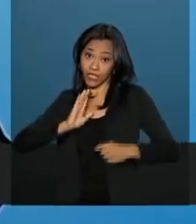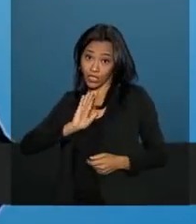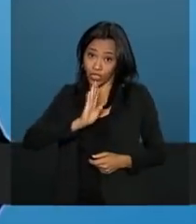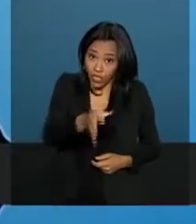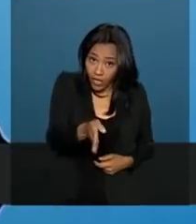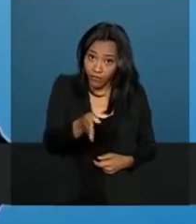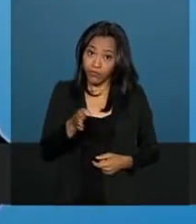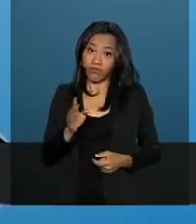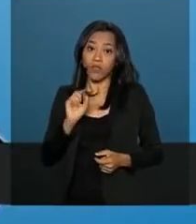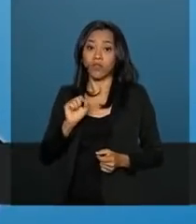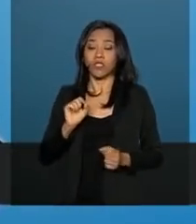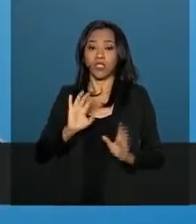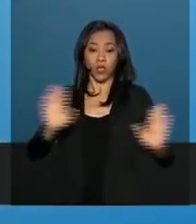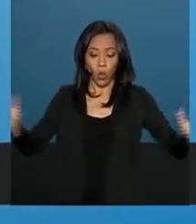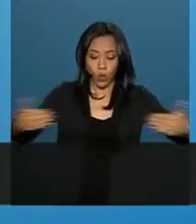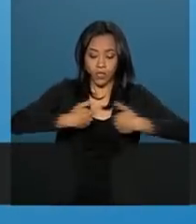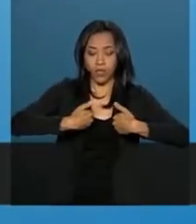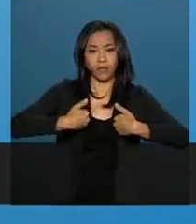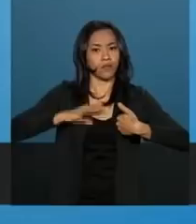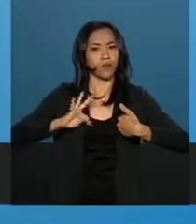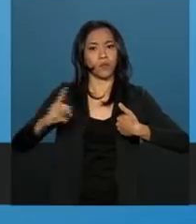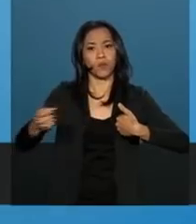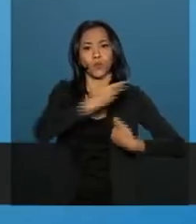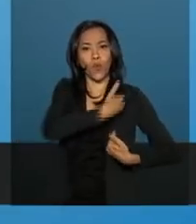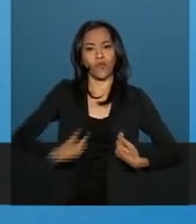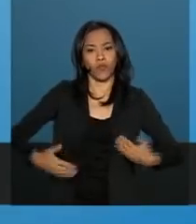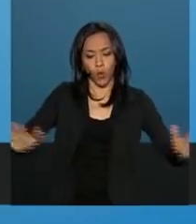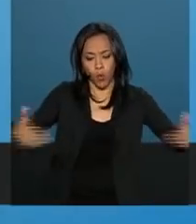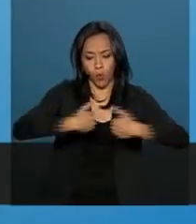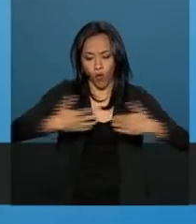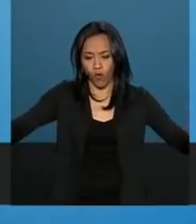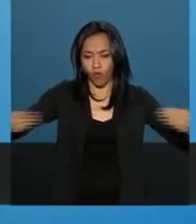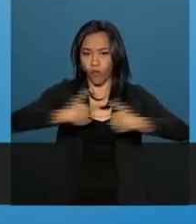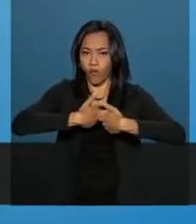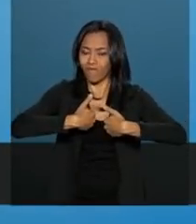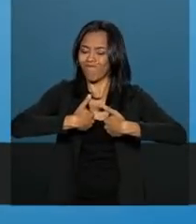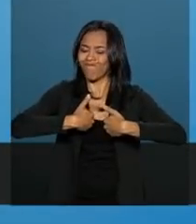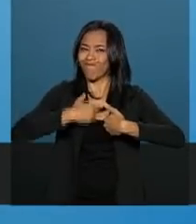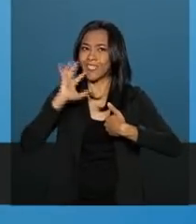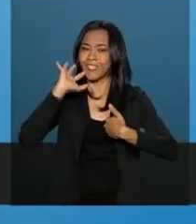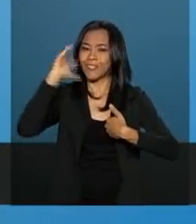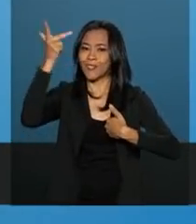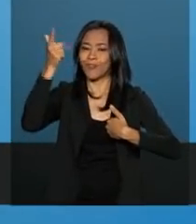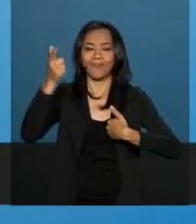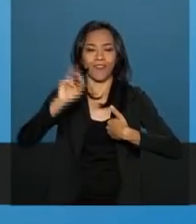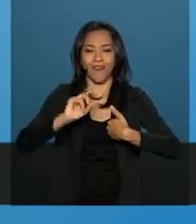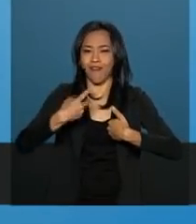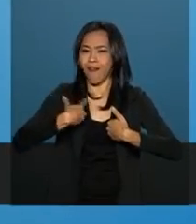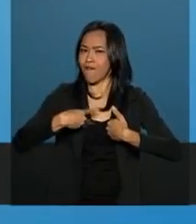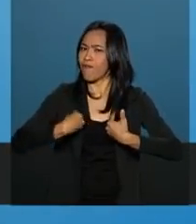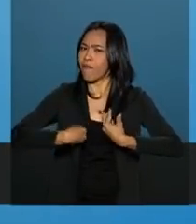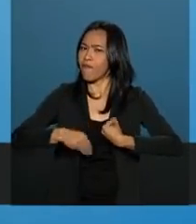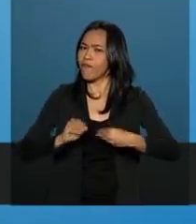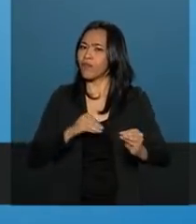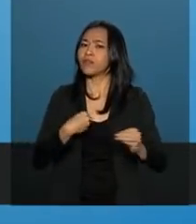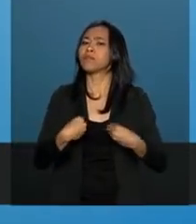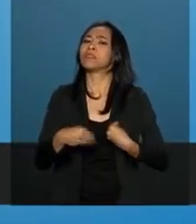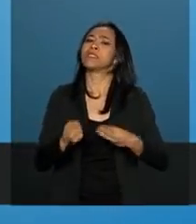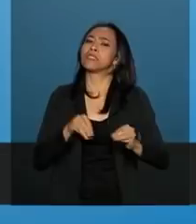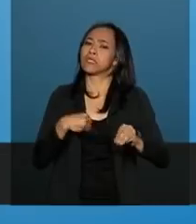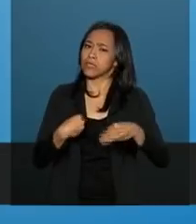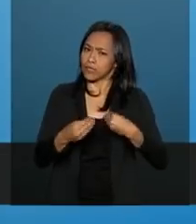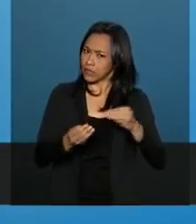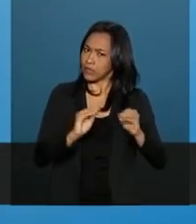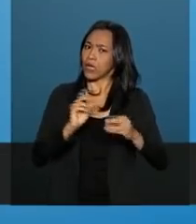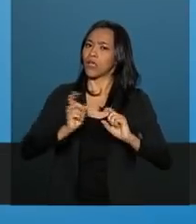que fazer tudo. Ao depois, verificou-se a necessidade de flexibilizar a administração pública.